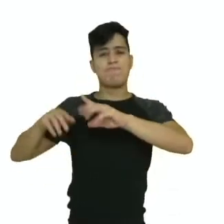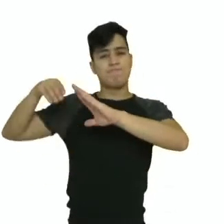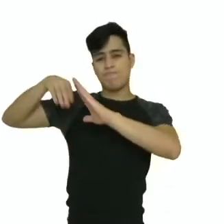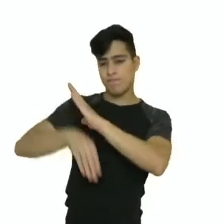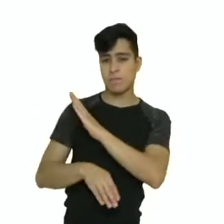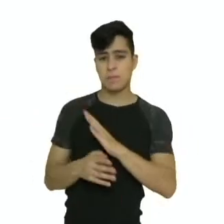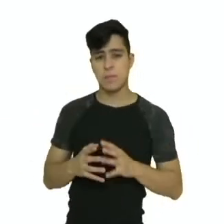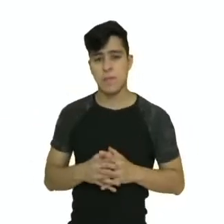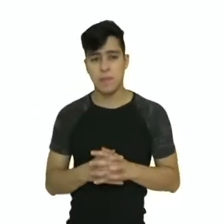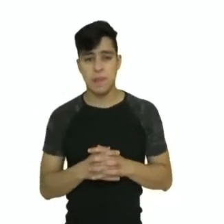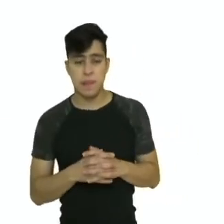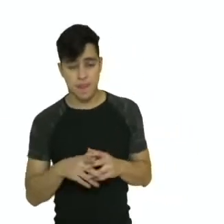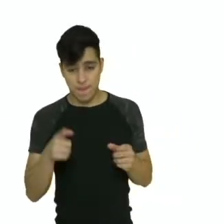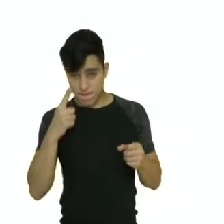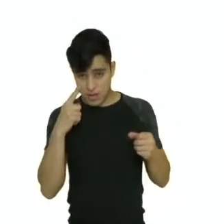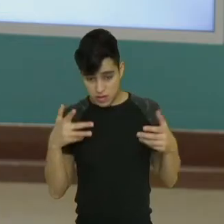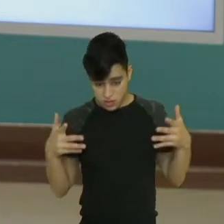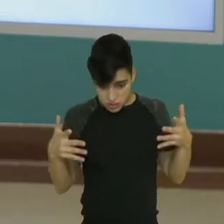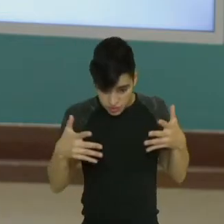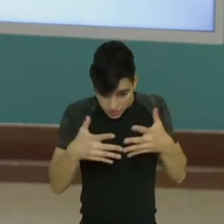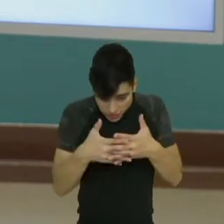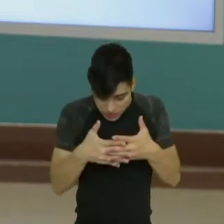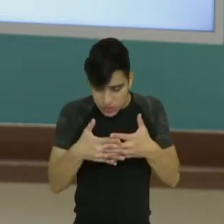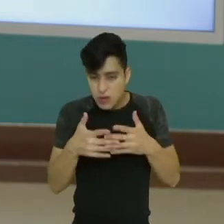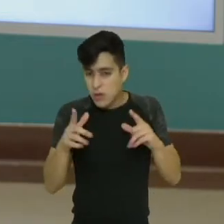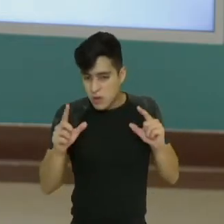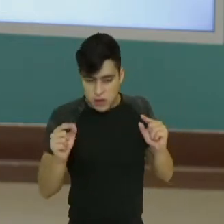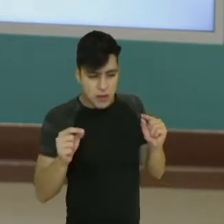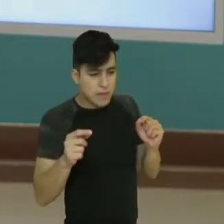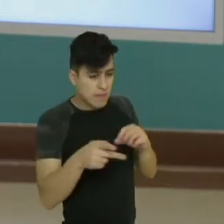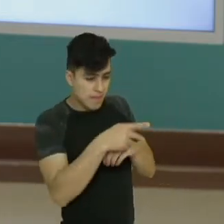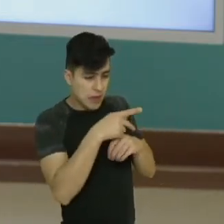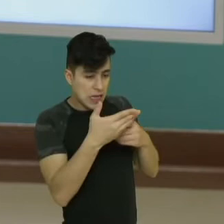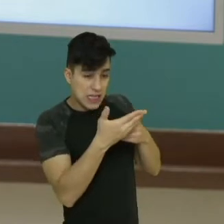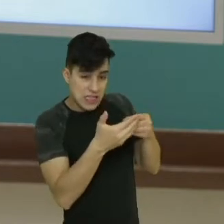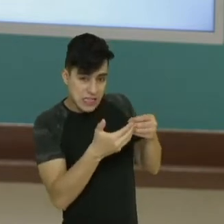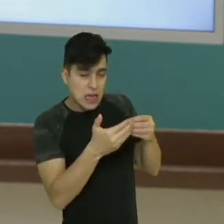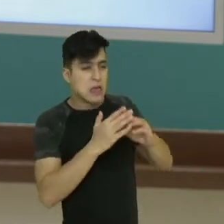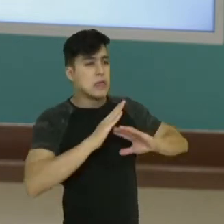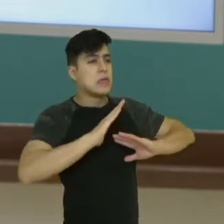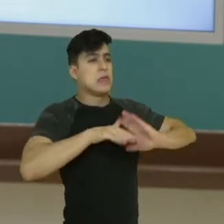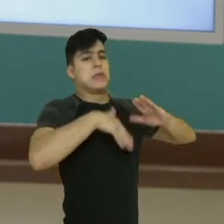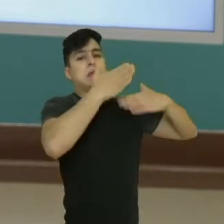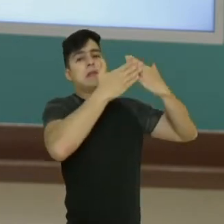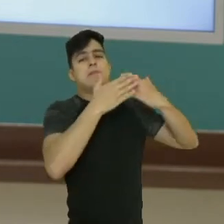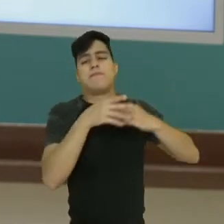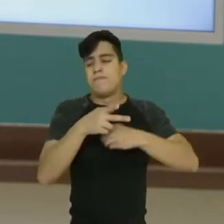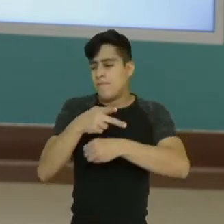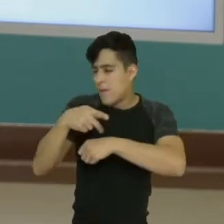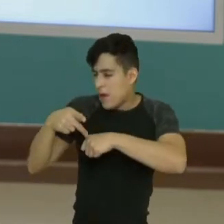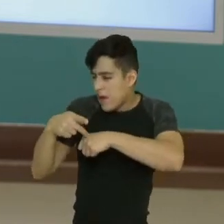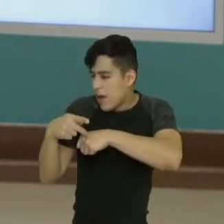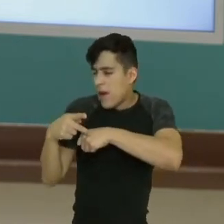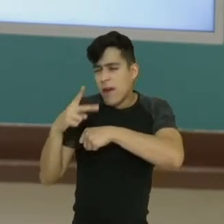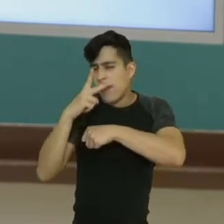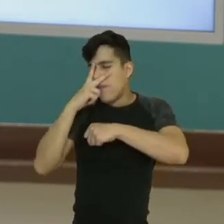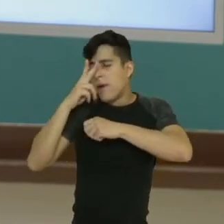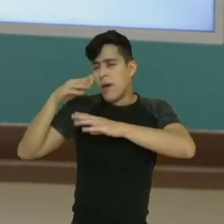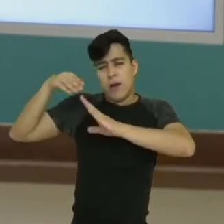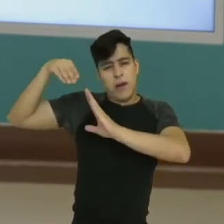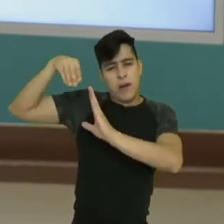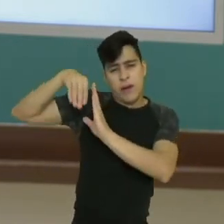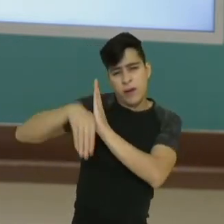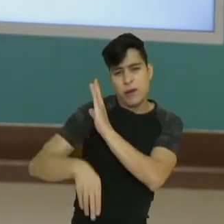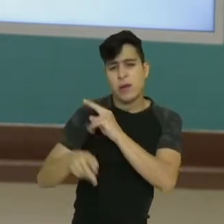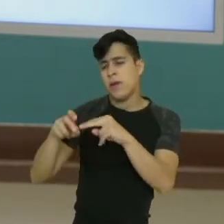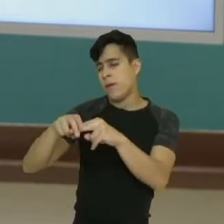exemplo, alguns conflitos no mundo em que alguns estados melhoram, crescem, ascendem e outros declinam, né? Por